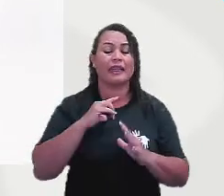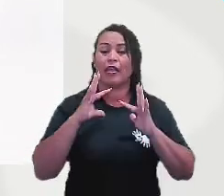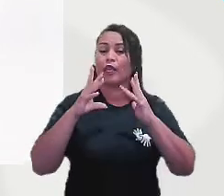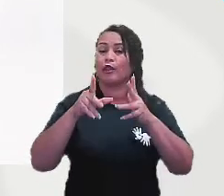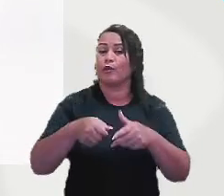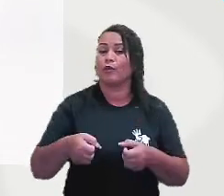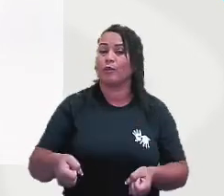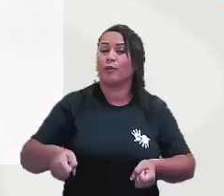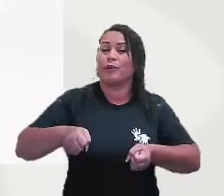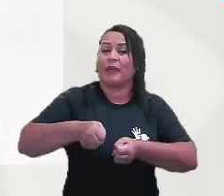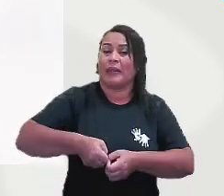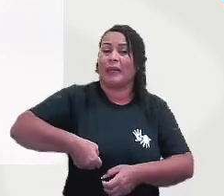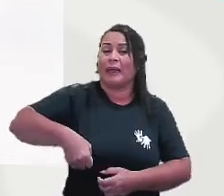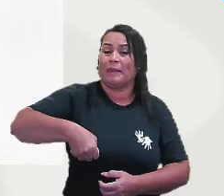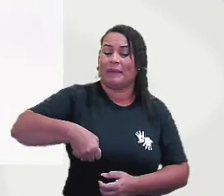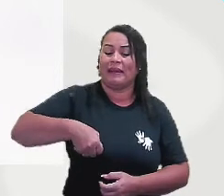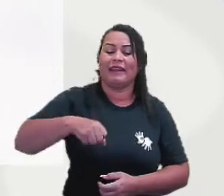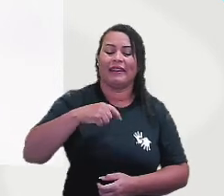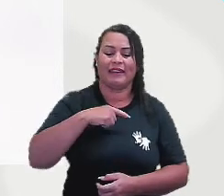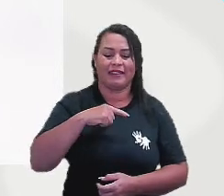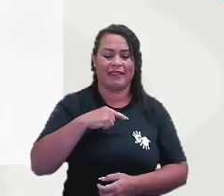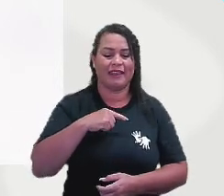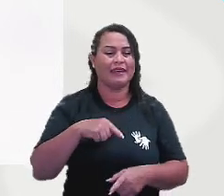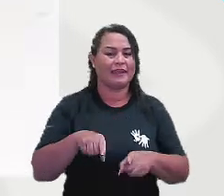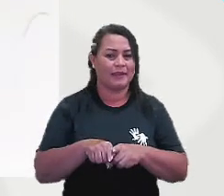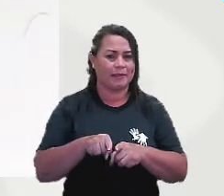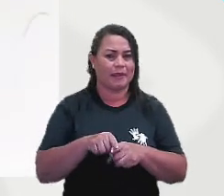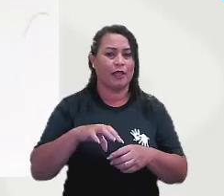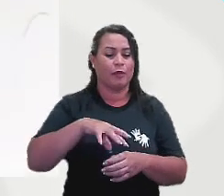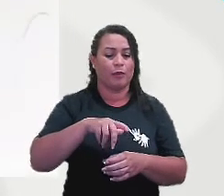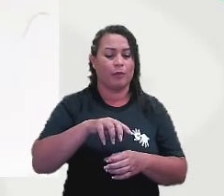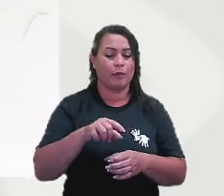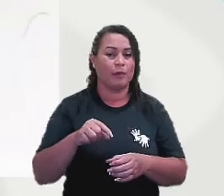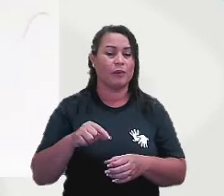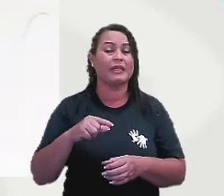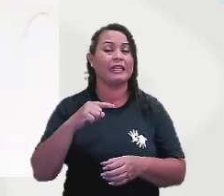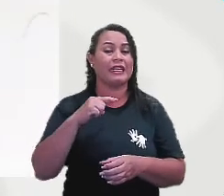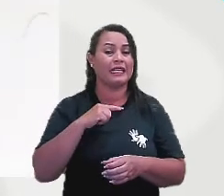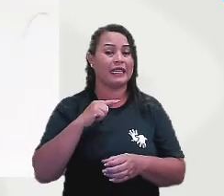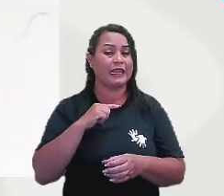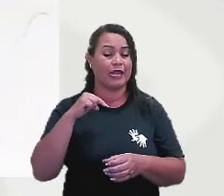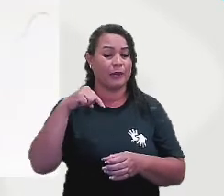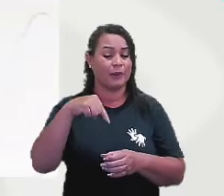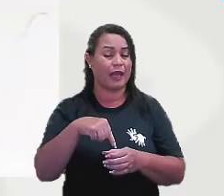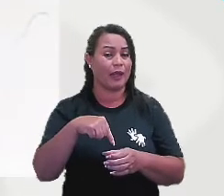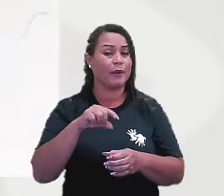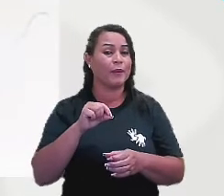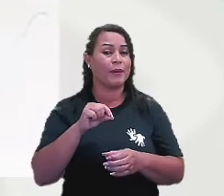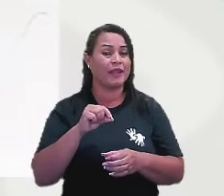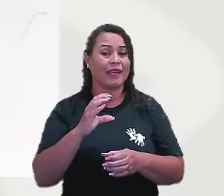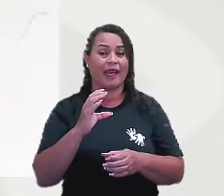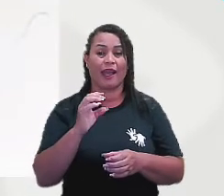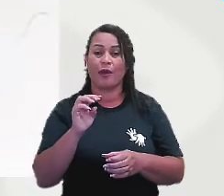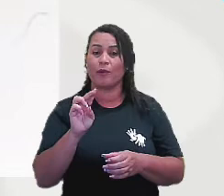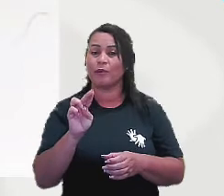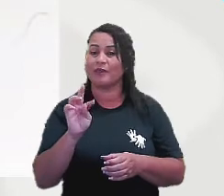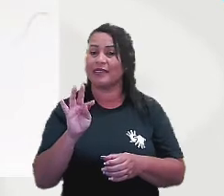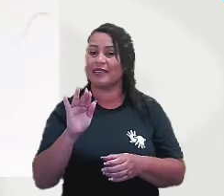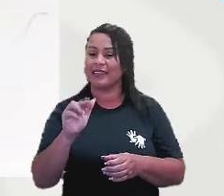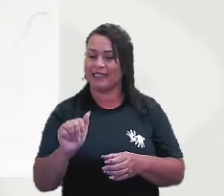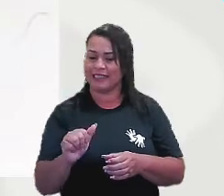na maleta de pano, até o pote. E o pote leva quem? Leva a